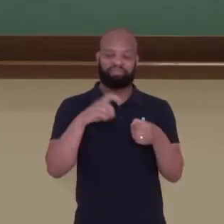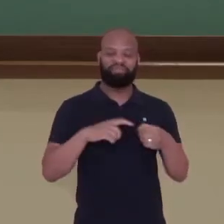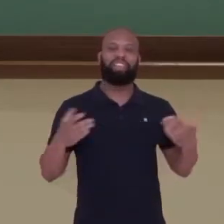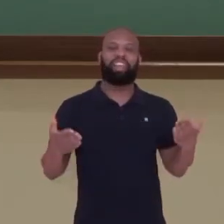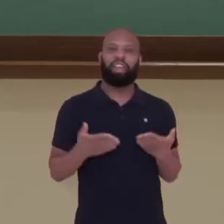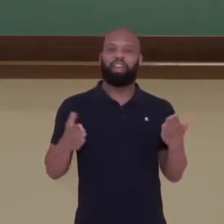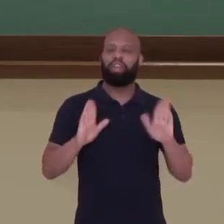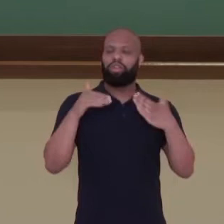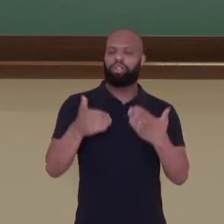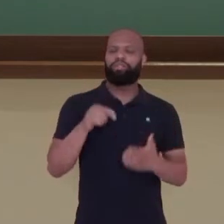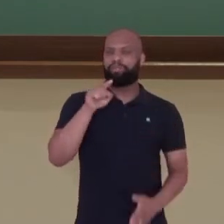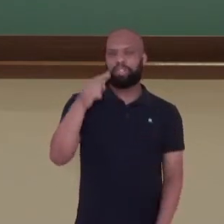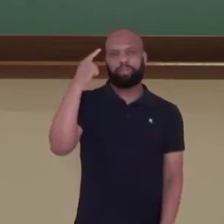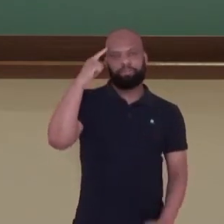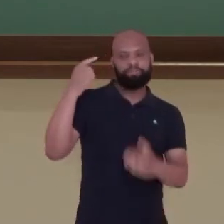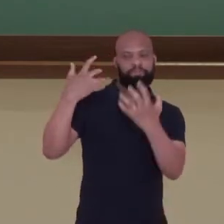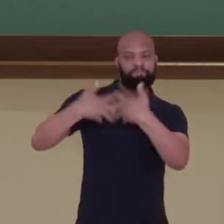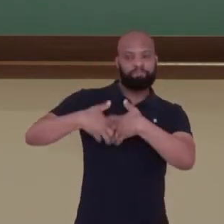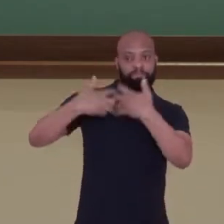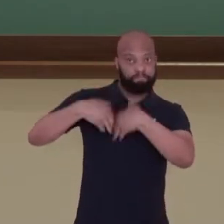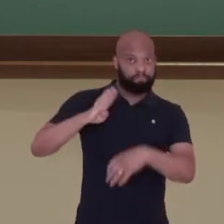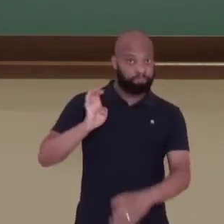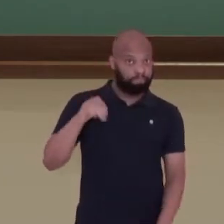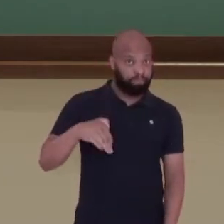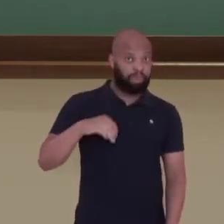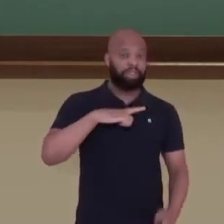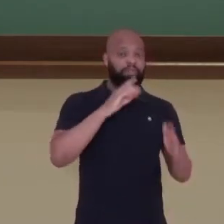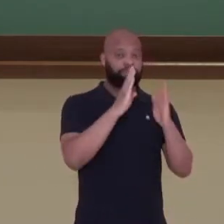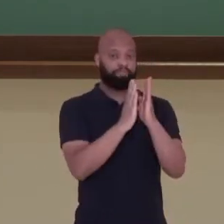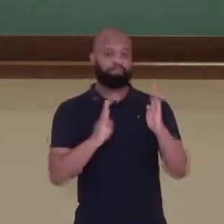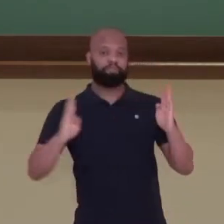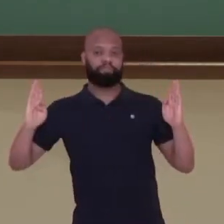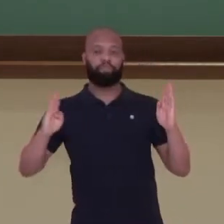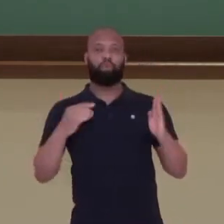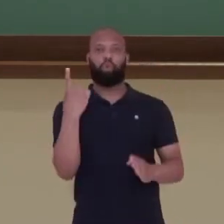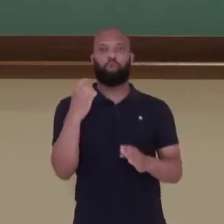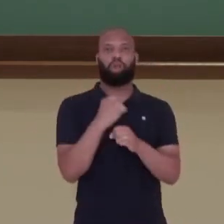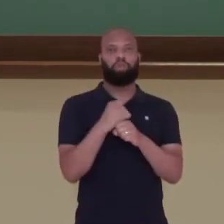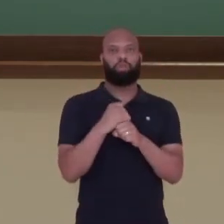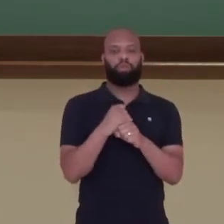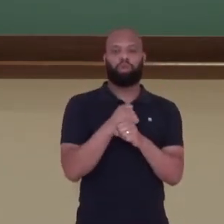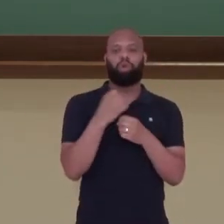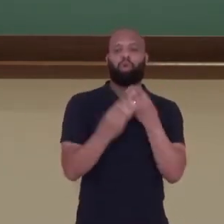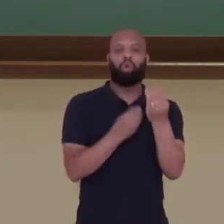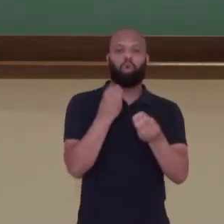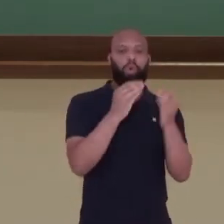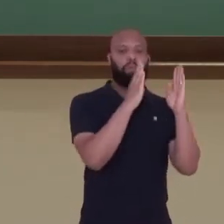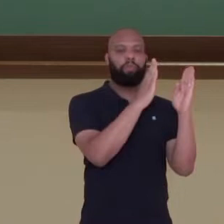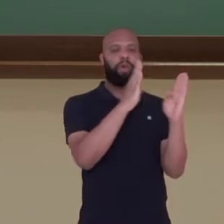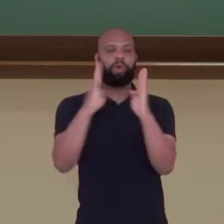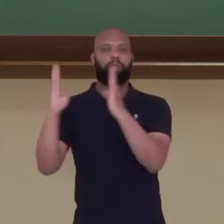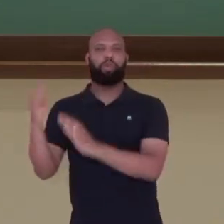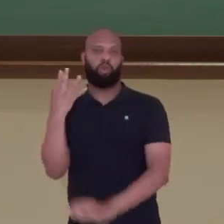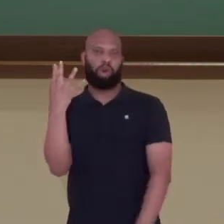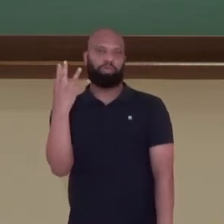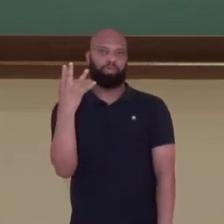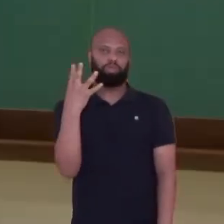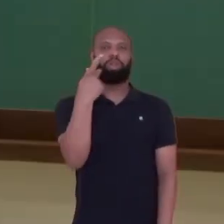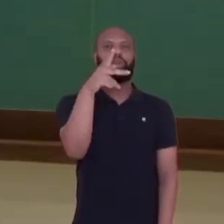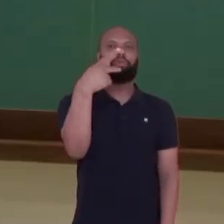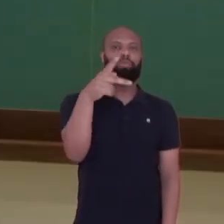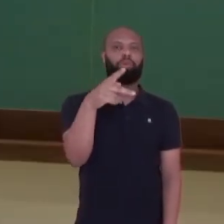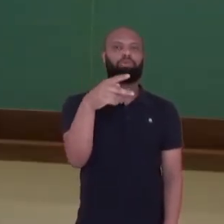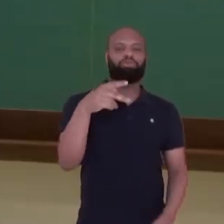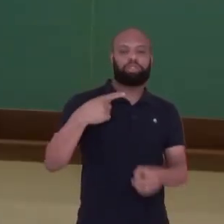Retornamos. E aí, pensou bem? Durante um ano, como que são as estações na